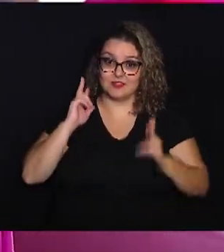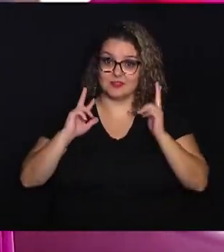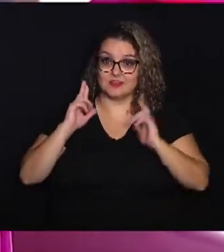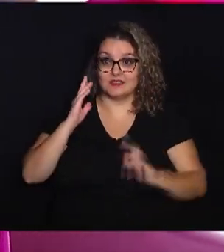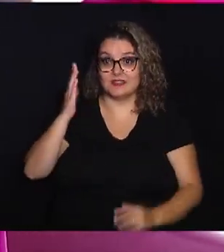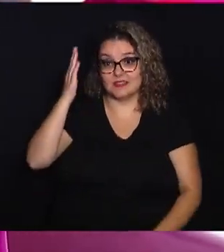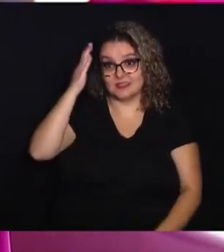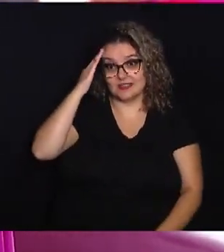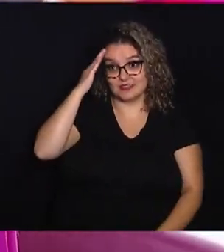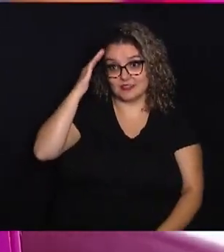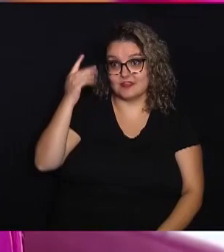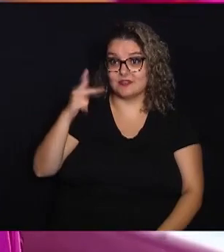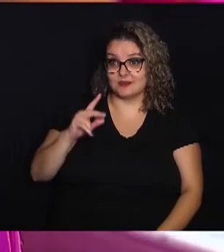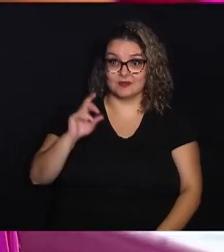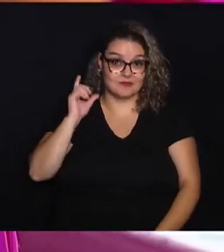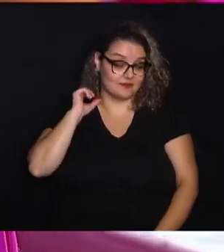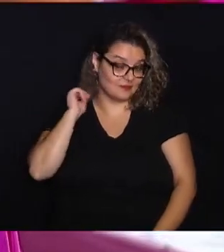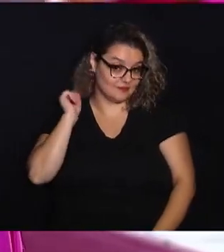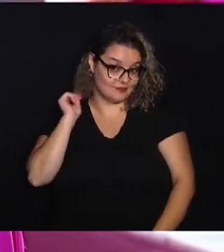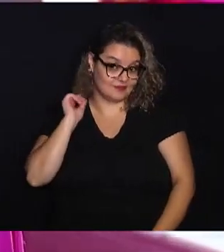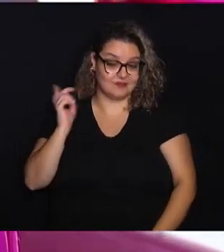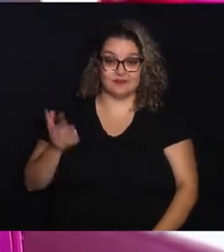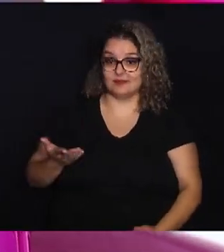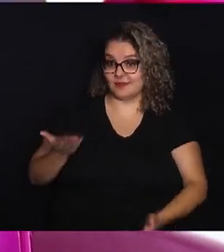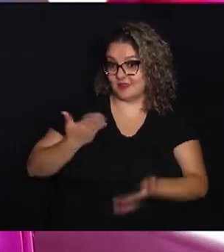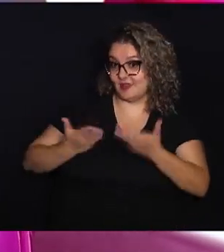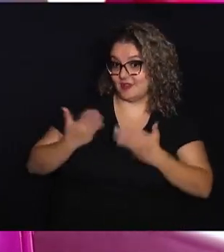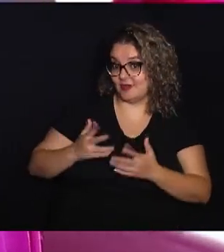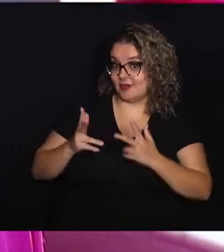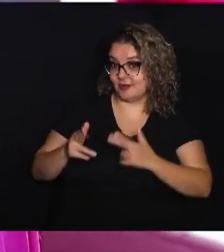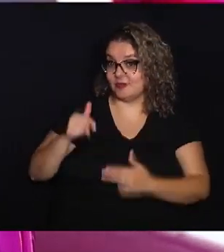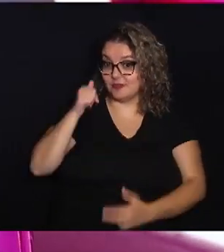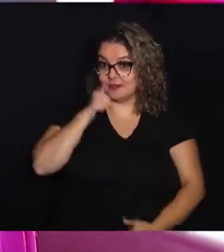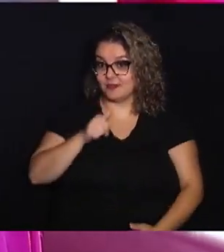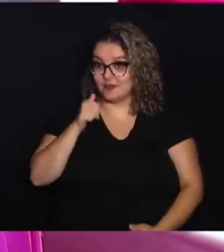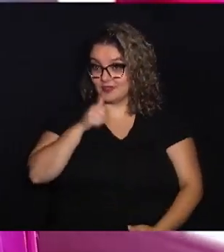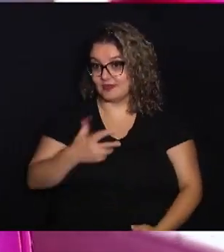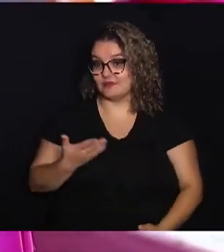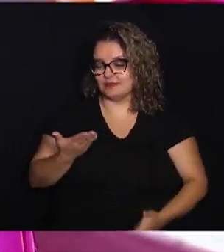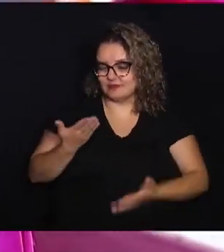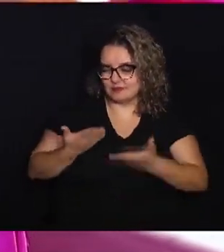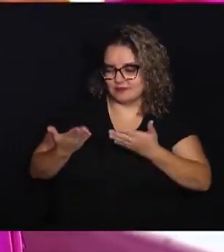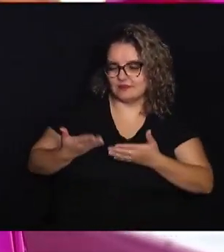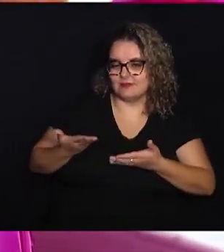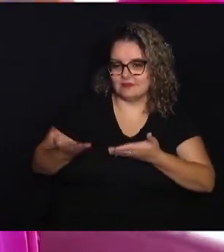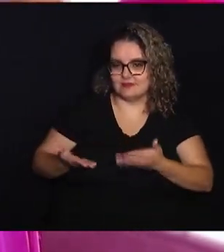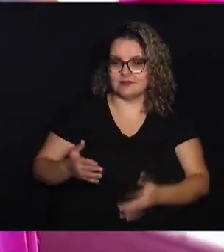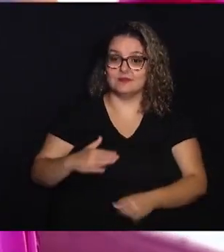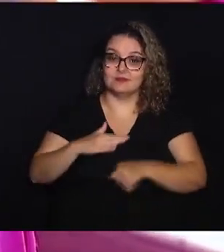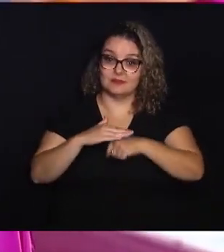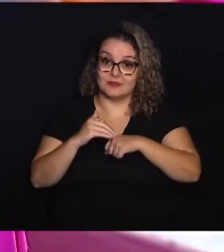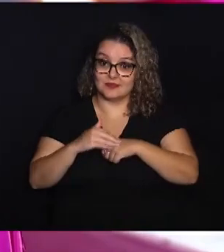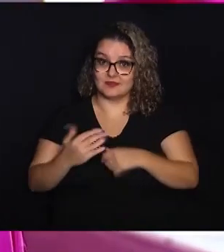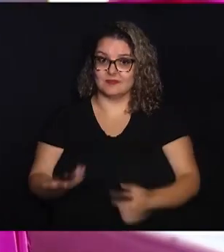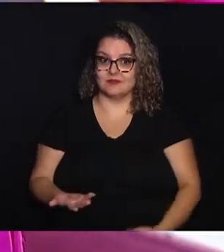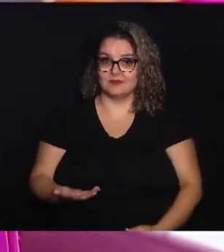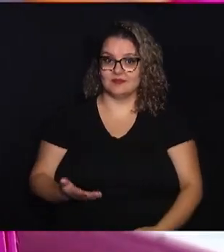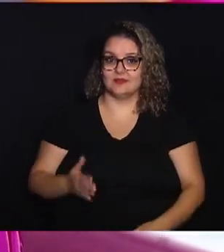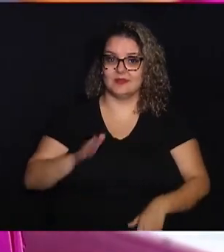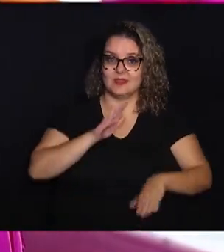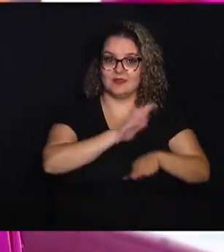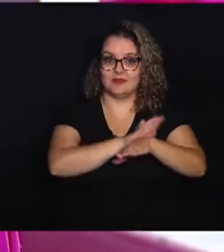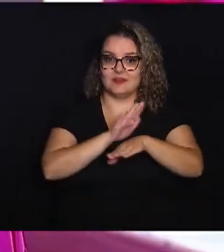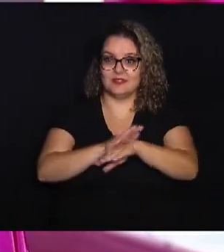saber que o seu cabelo, que a gente cuida, né, como mulher, com tanto cuidado, com tanto carinho, vai ajudar a